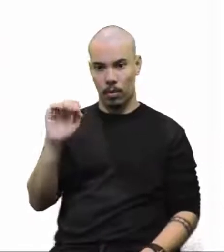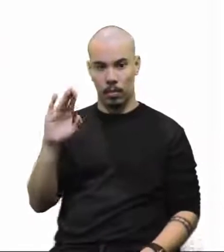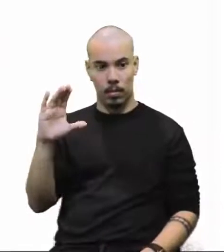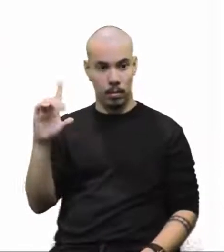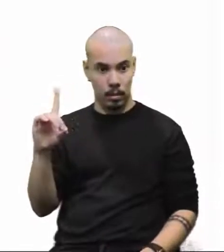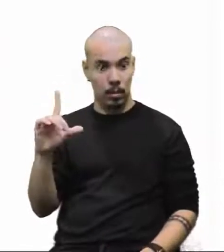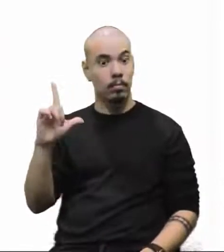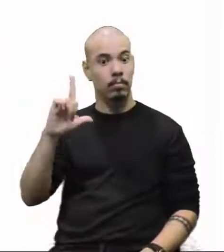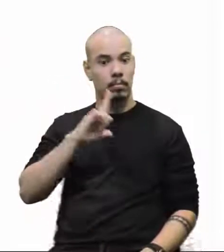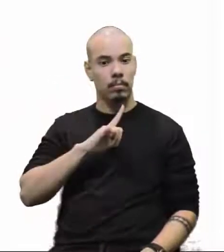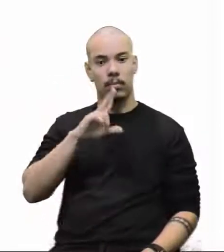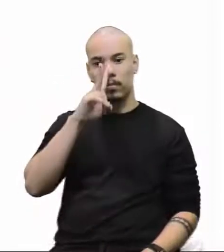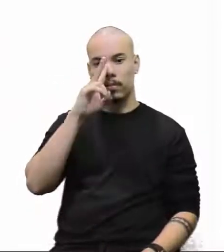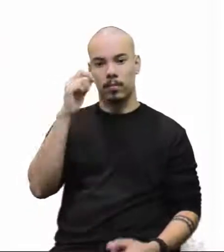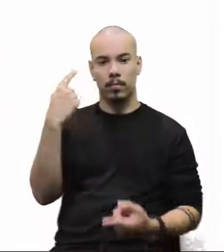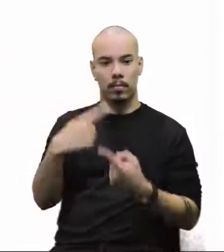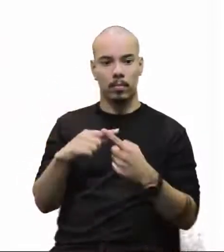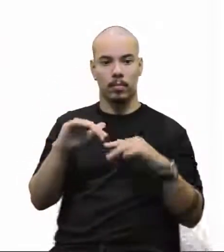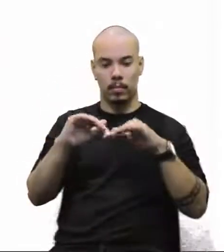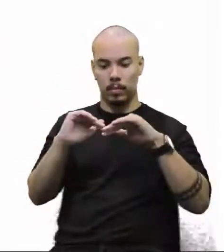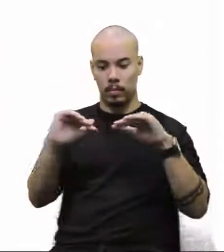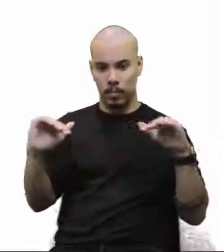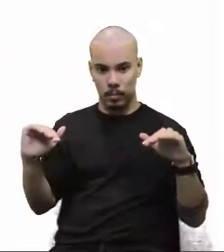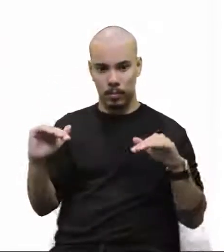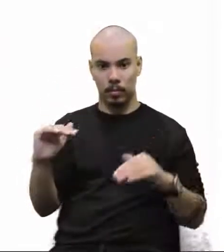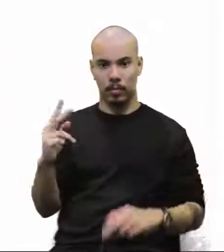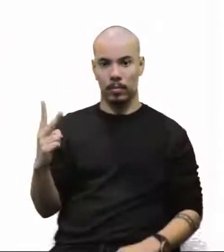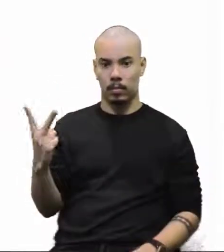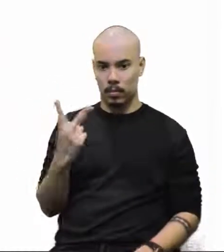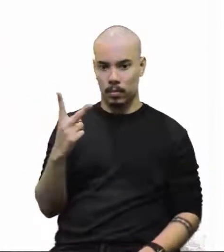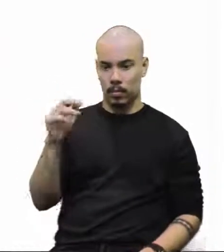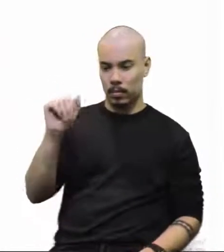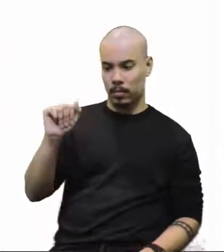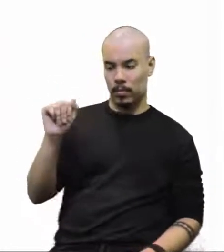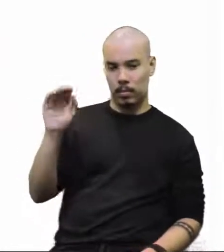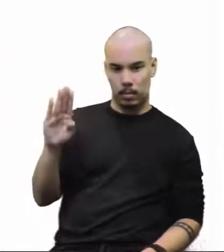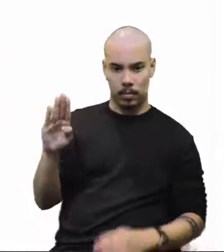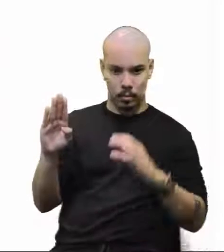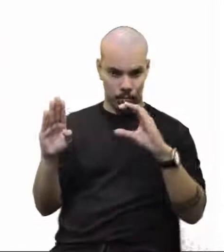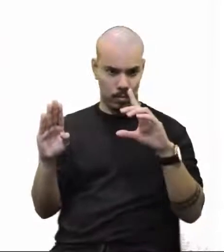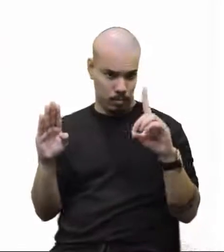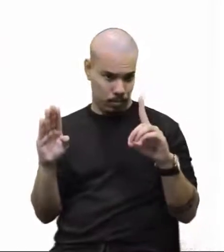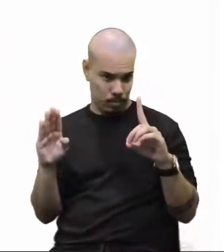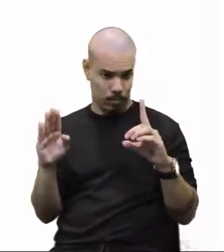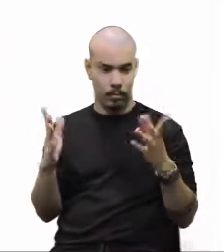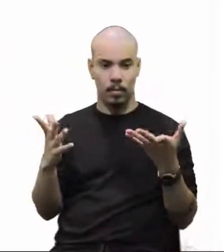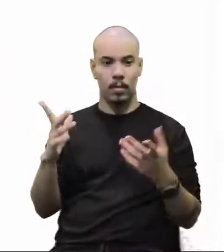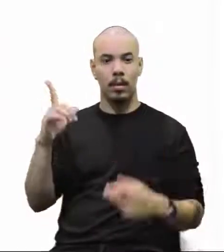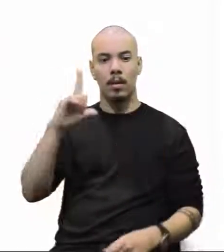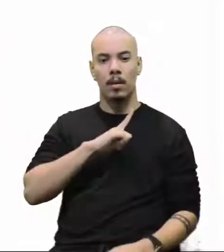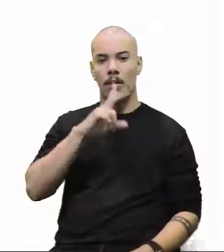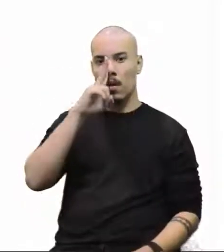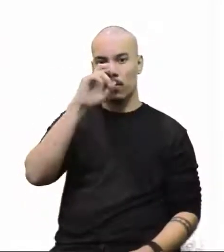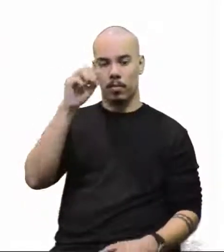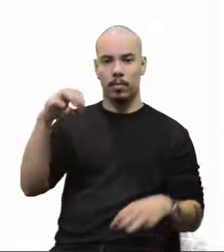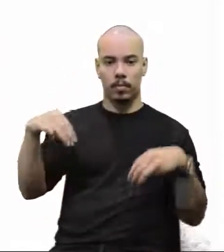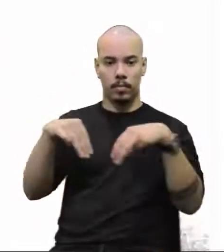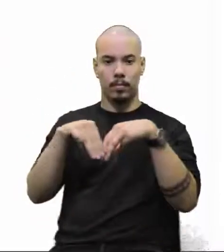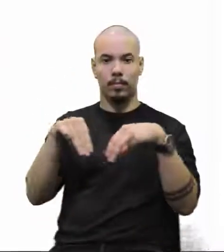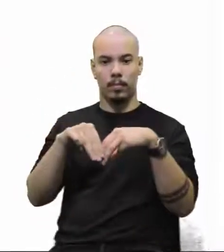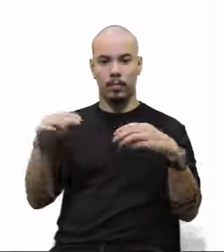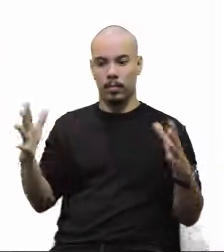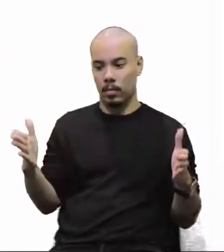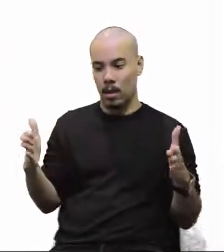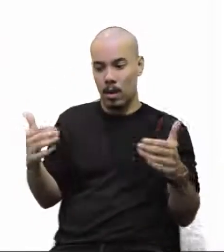força magnética que tende a separar o segmento, quer dizer, separar a repulsão, né? Isso. Ou haverá uma força magnética que tende a aproximar